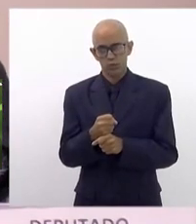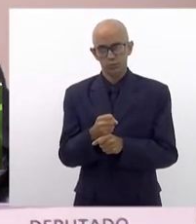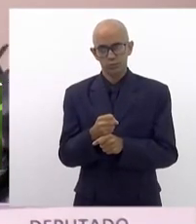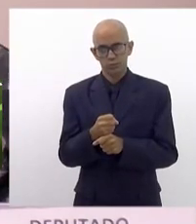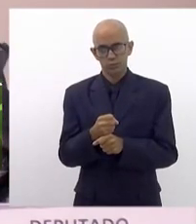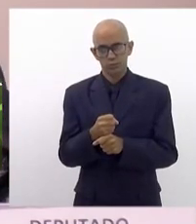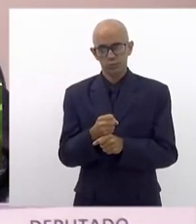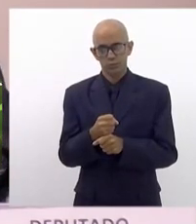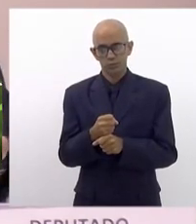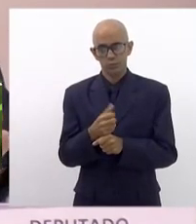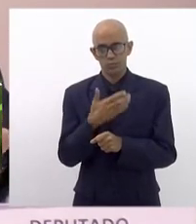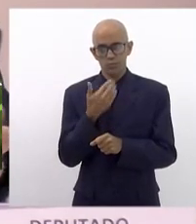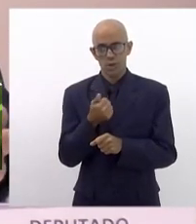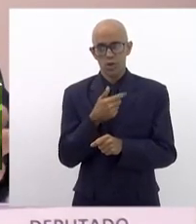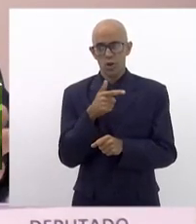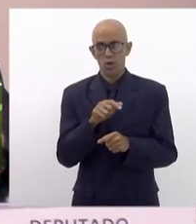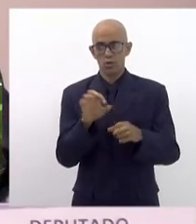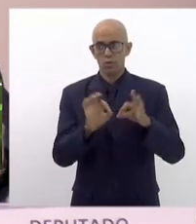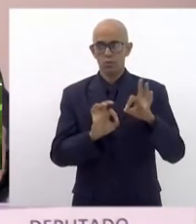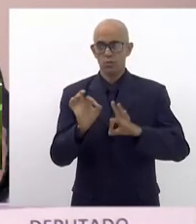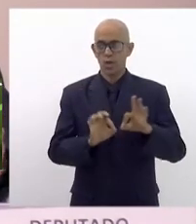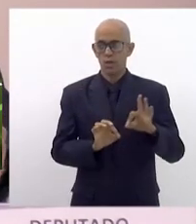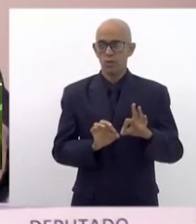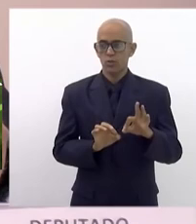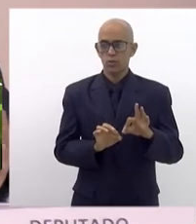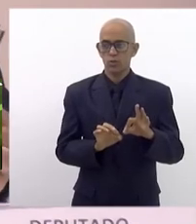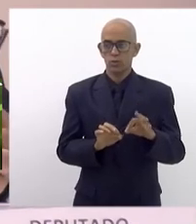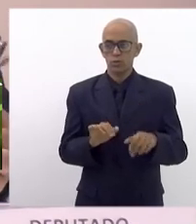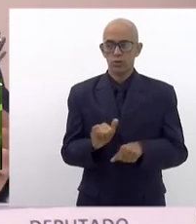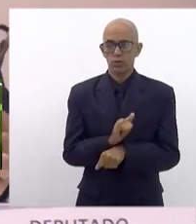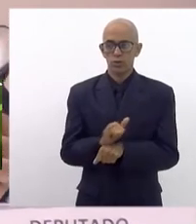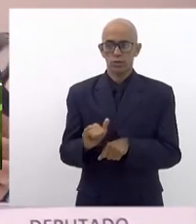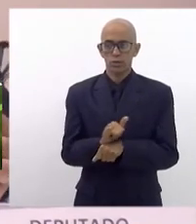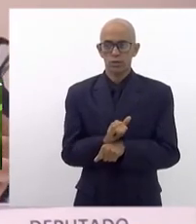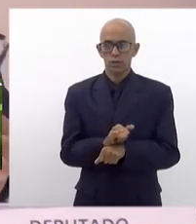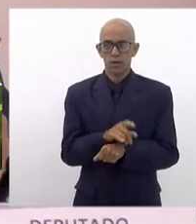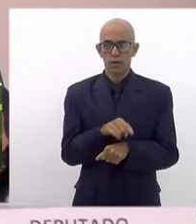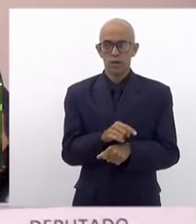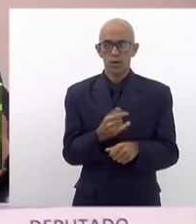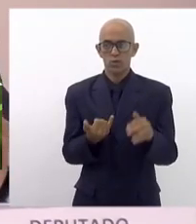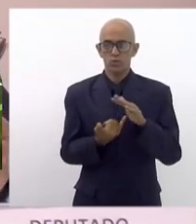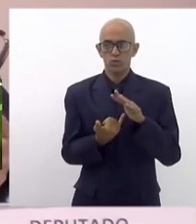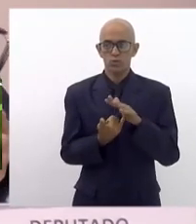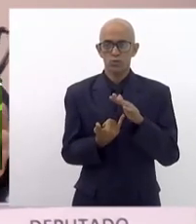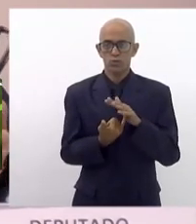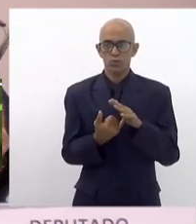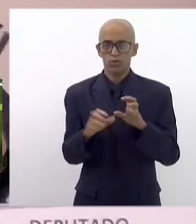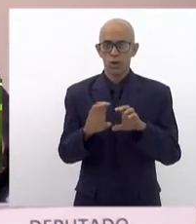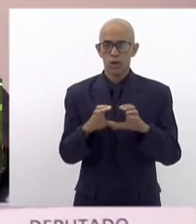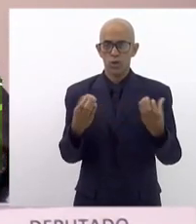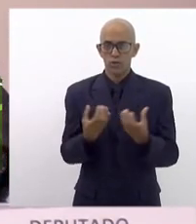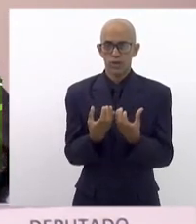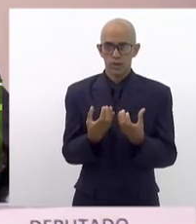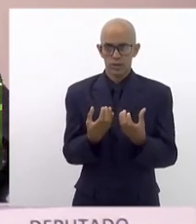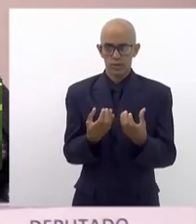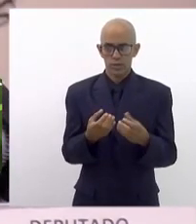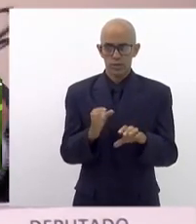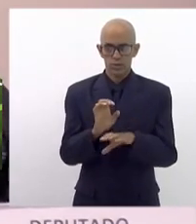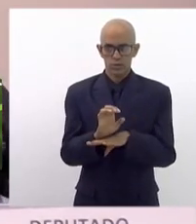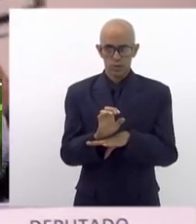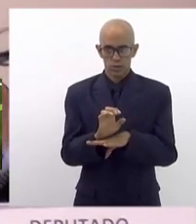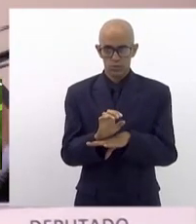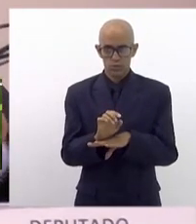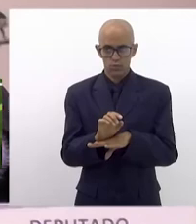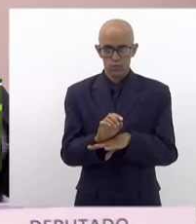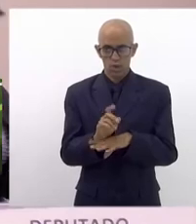mais regular do plano e da sua estratégia é o Instituto da Conferência, né? A Conferência Estadual, que, como outras,